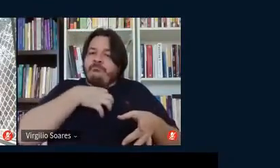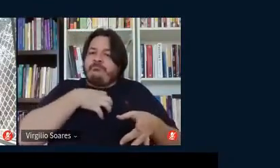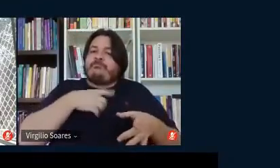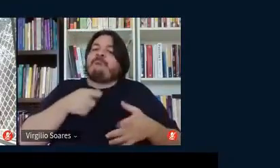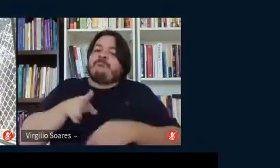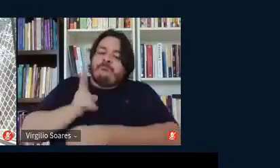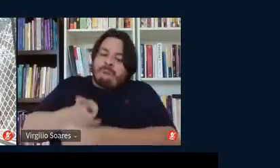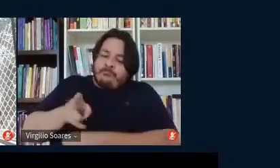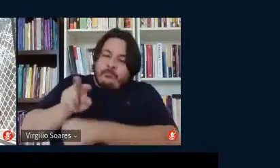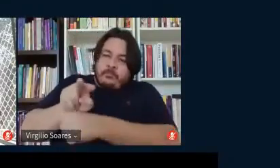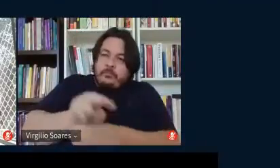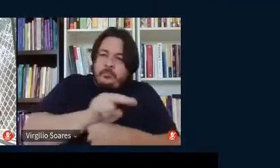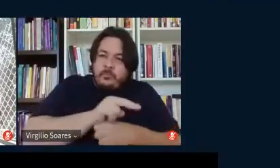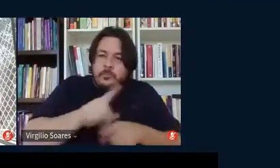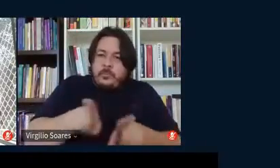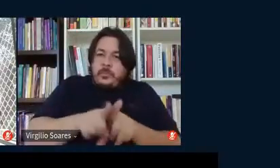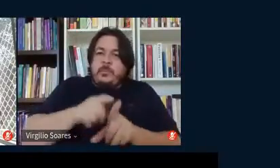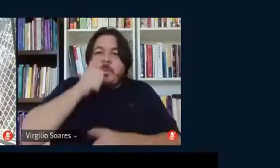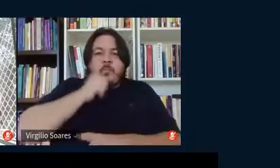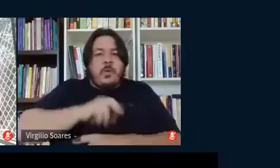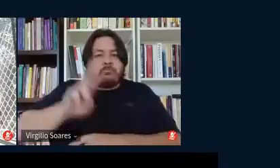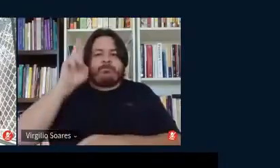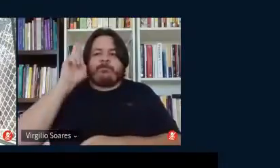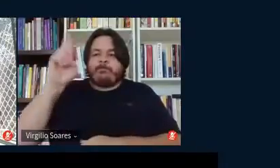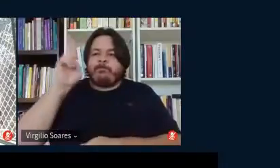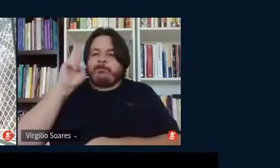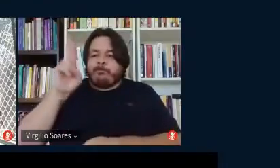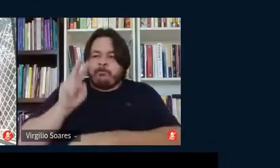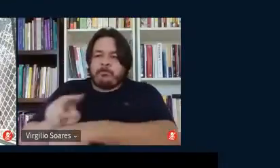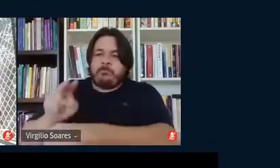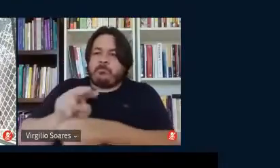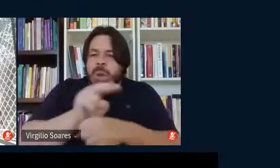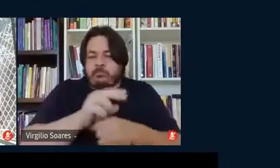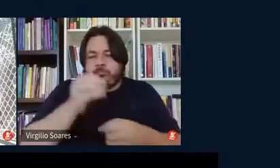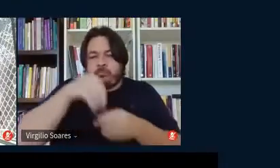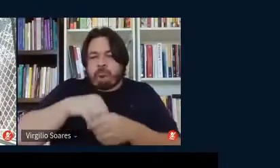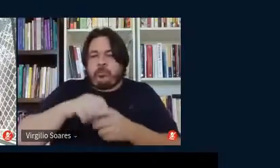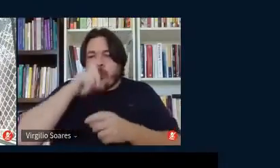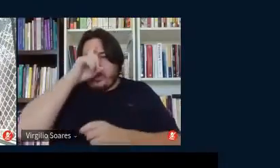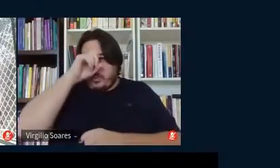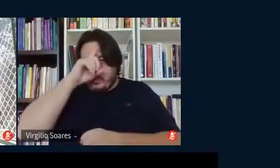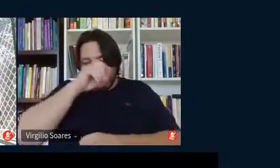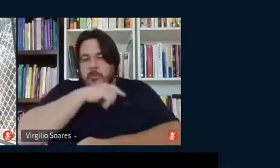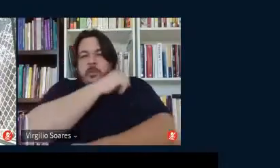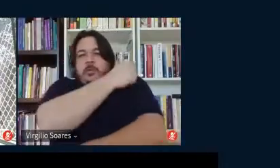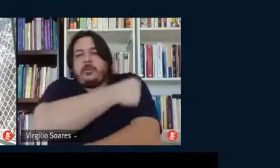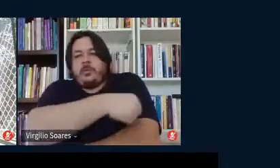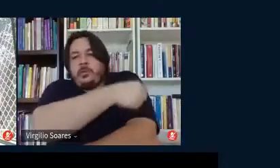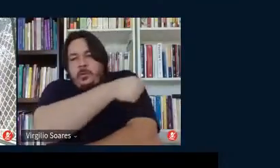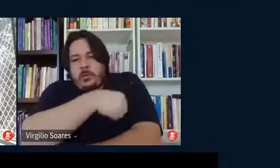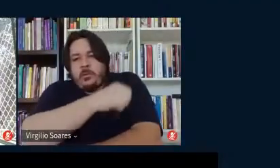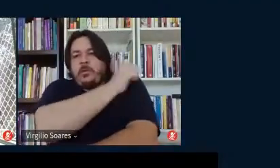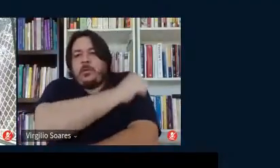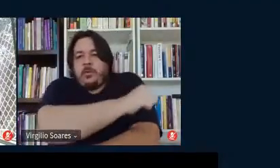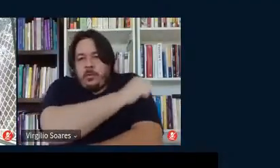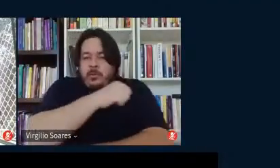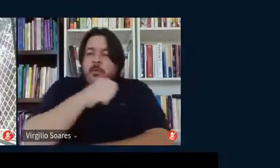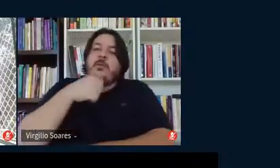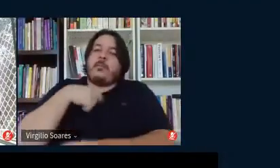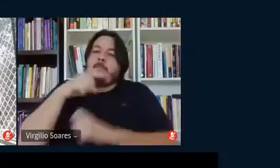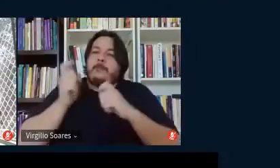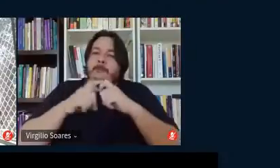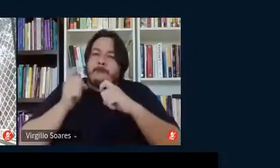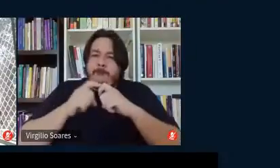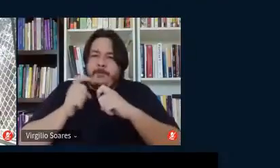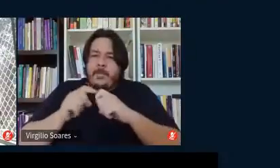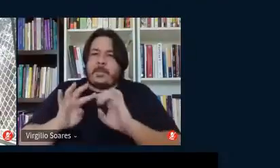também são as mulheres que estão na linha de frente dentro dos hospitais, né, como técnicas de enfermagem, médicas, enfermeiras, no combate à